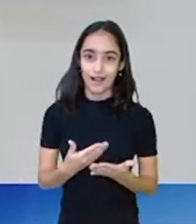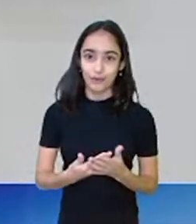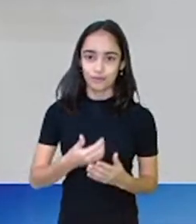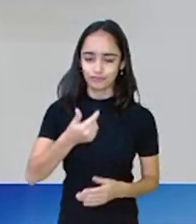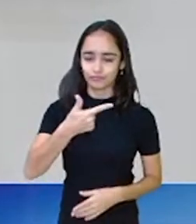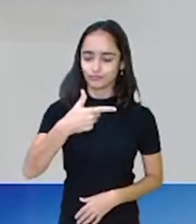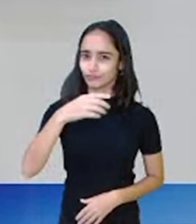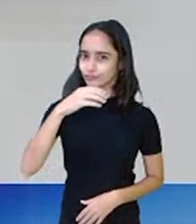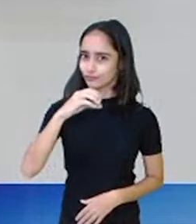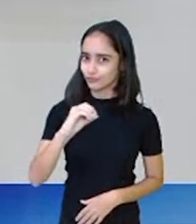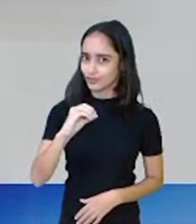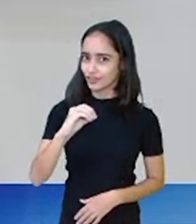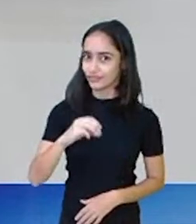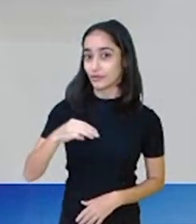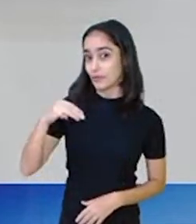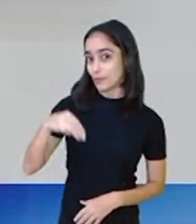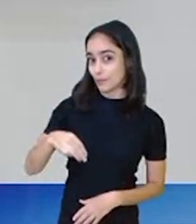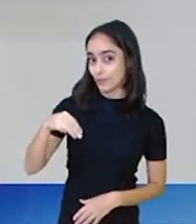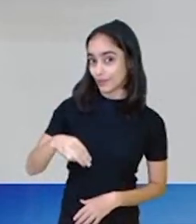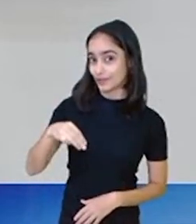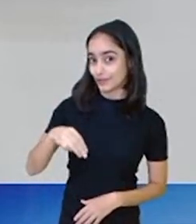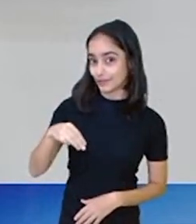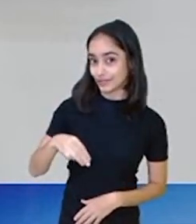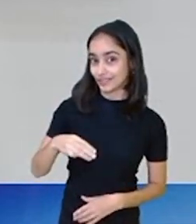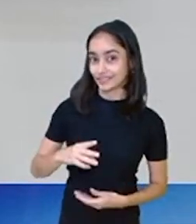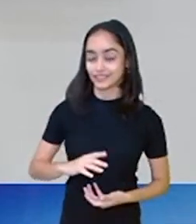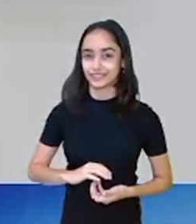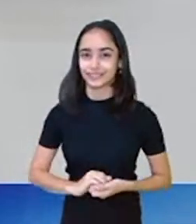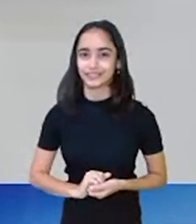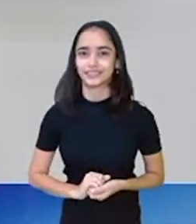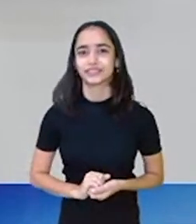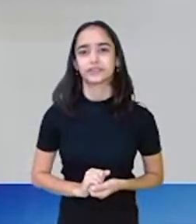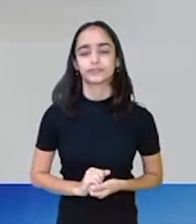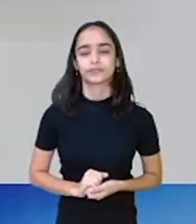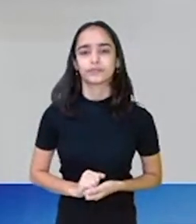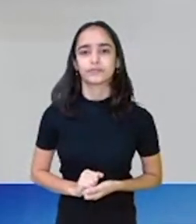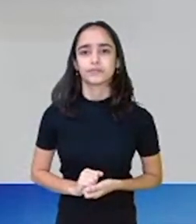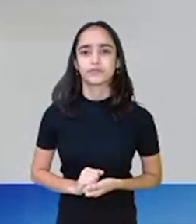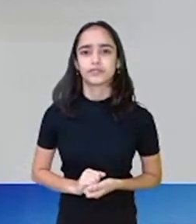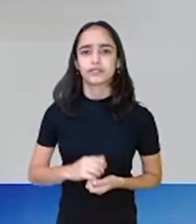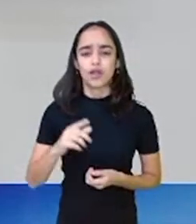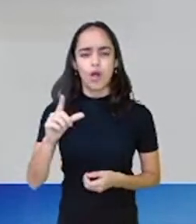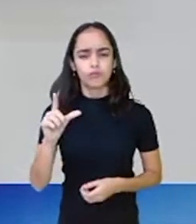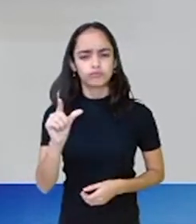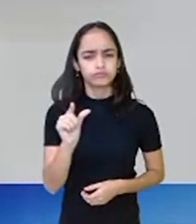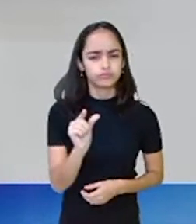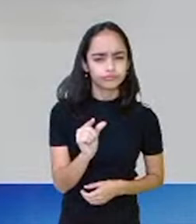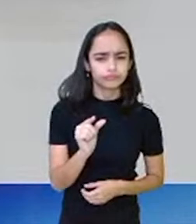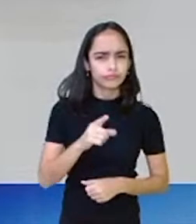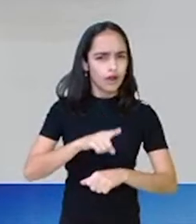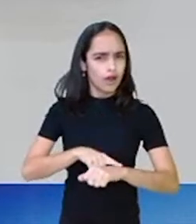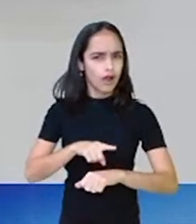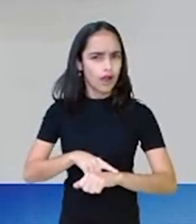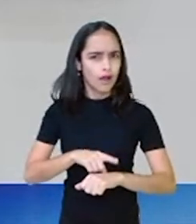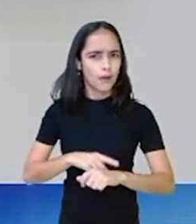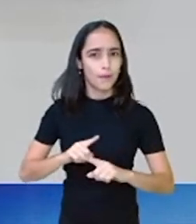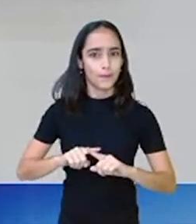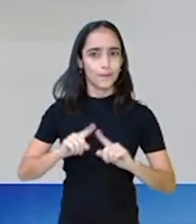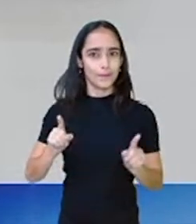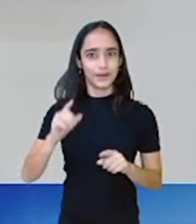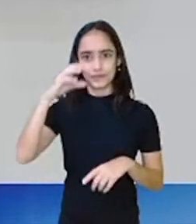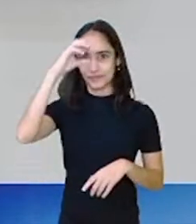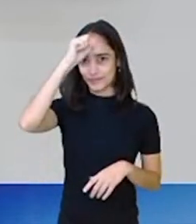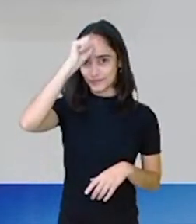Isto é, ao total, 60 minutos, 1 hora, tá bom? Deu uma diminuída aí, mas o aprendizado não